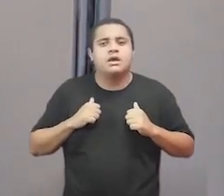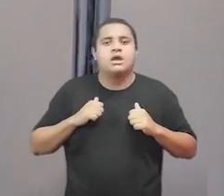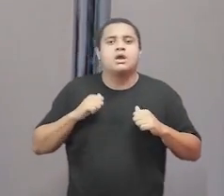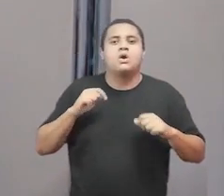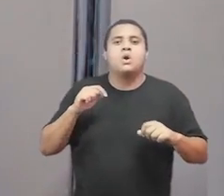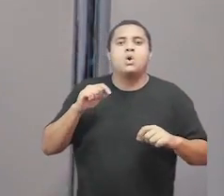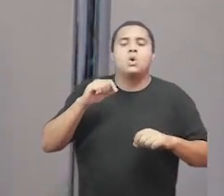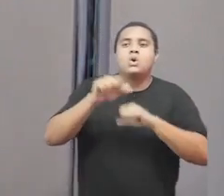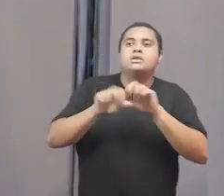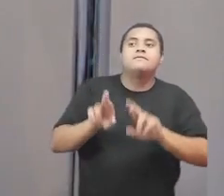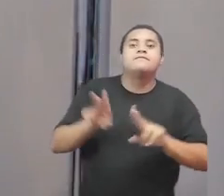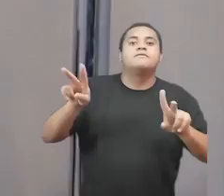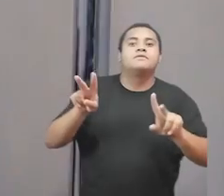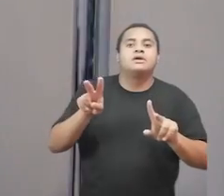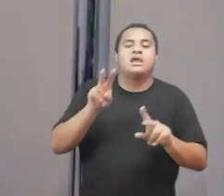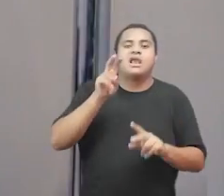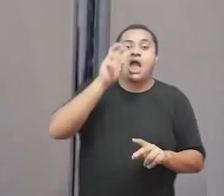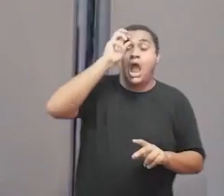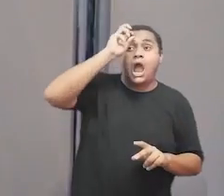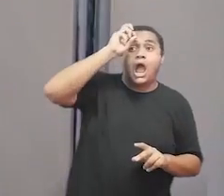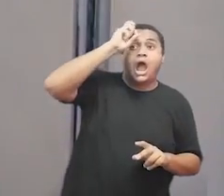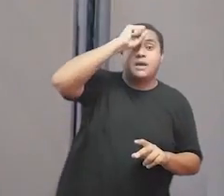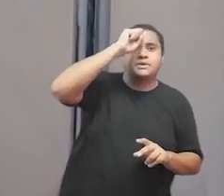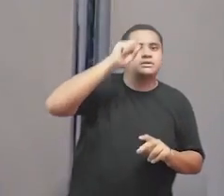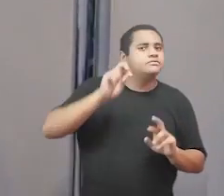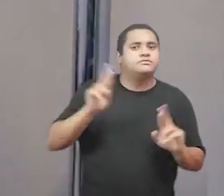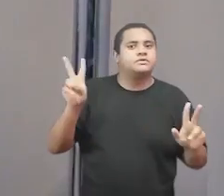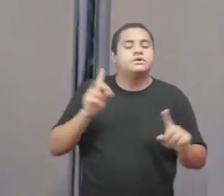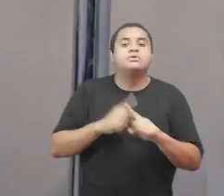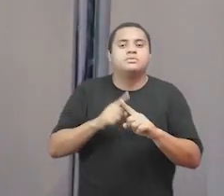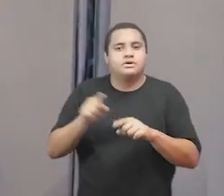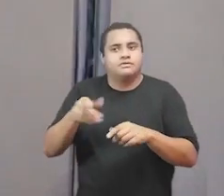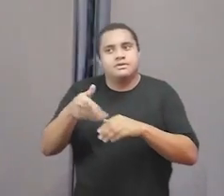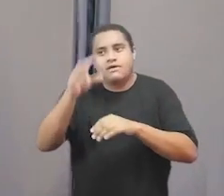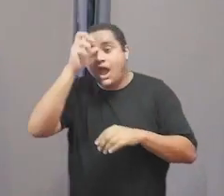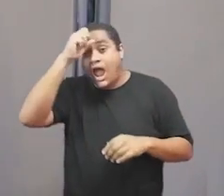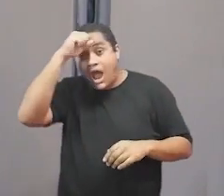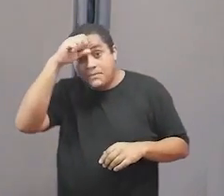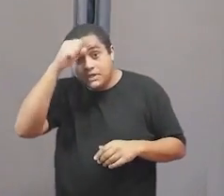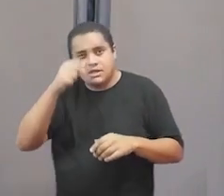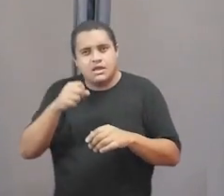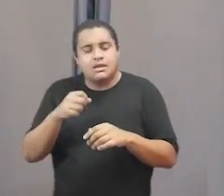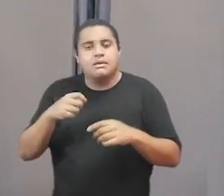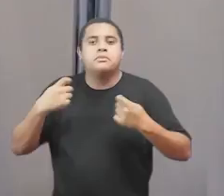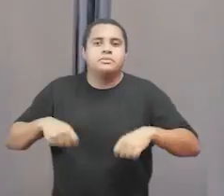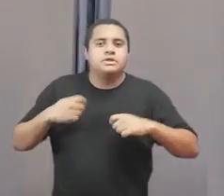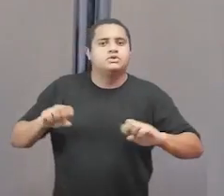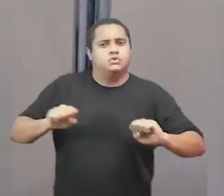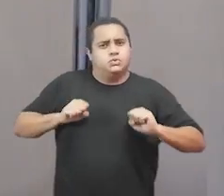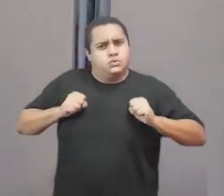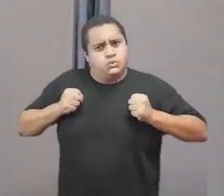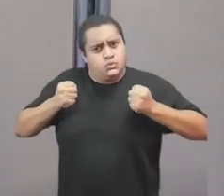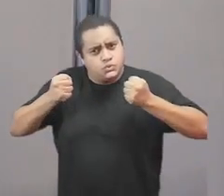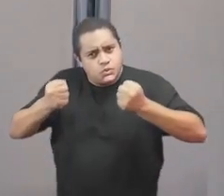é oposto ao conceito de aprendizagem. Lógico, porque você está aprendendo uma coisa nova, essa coisa